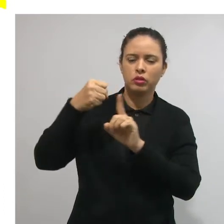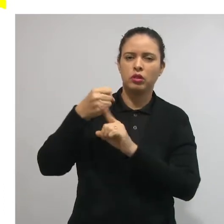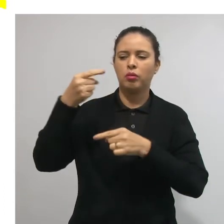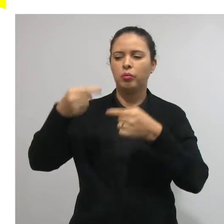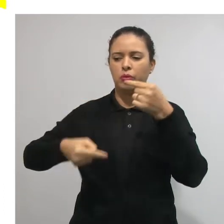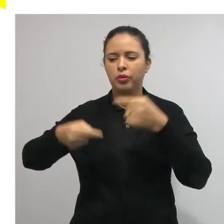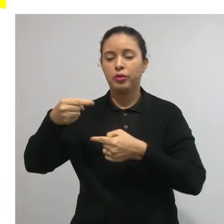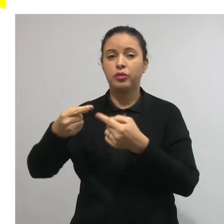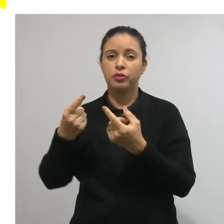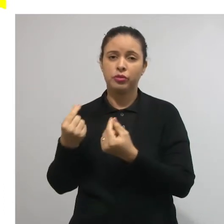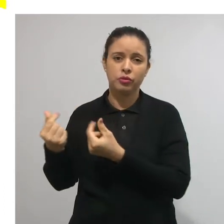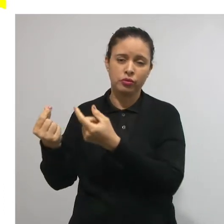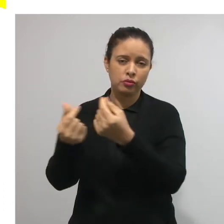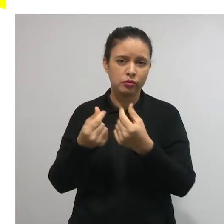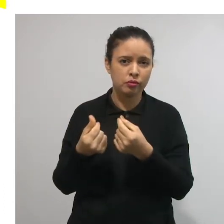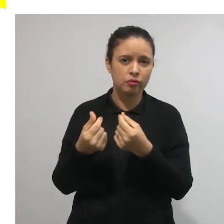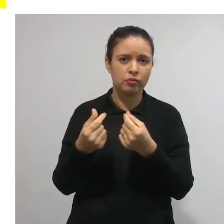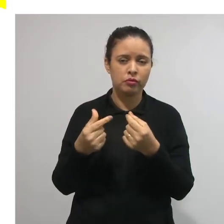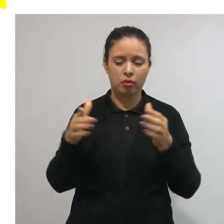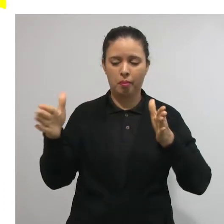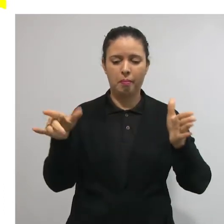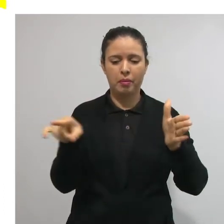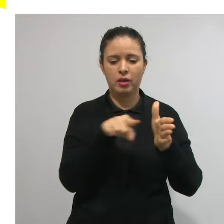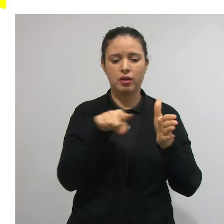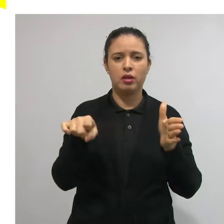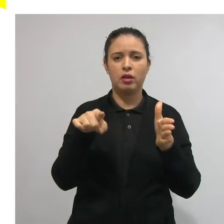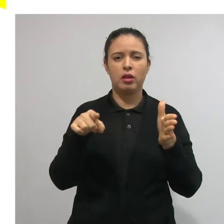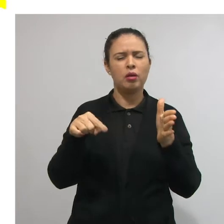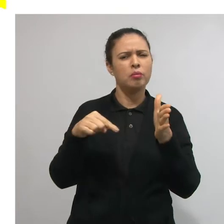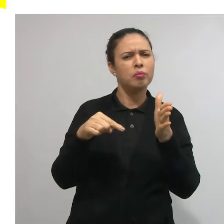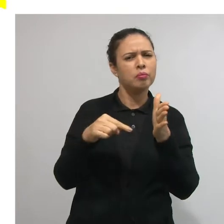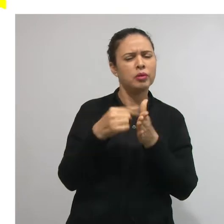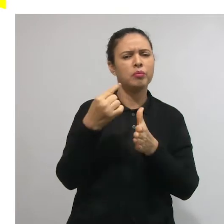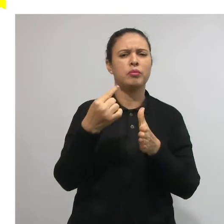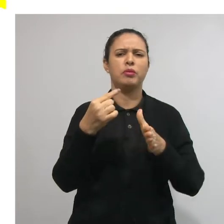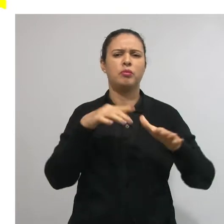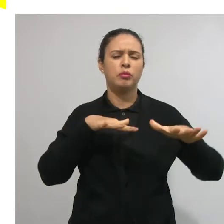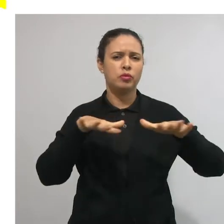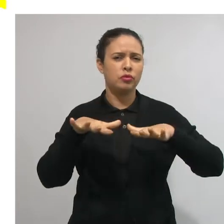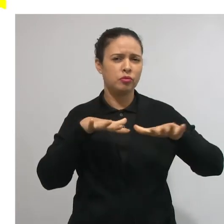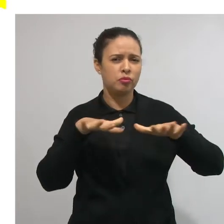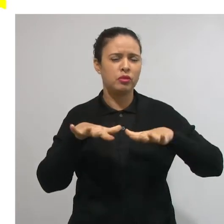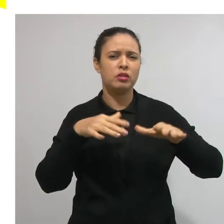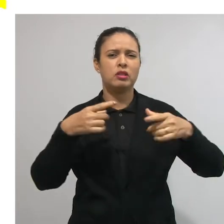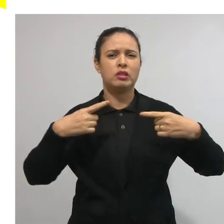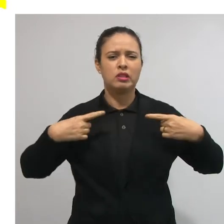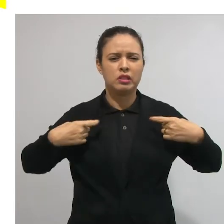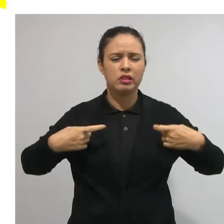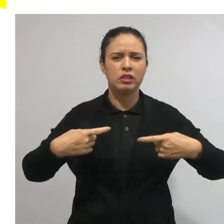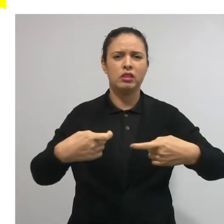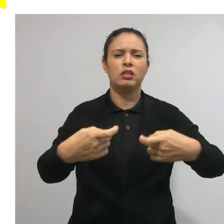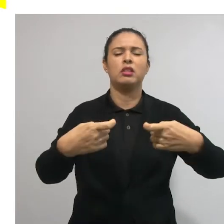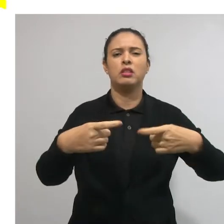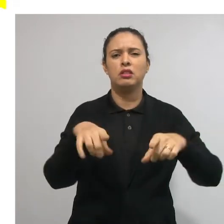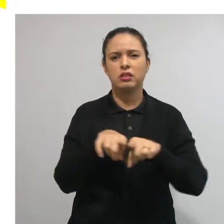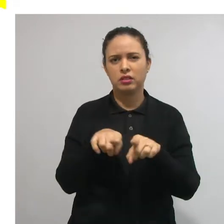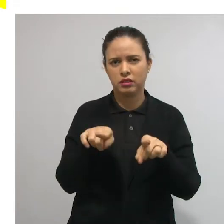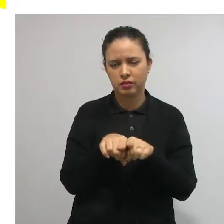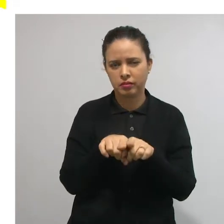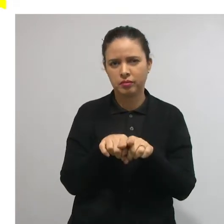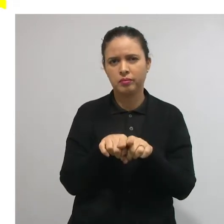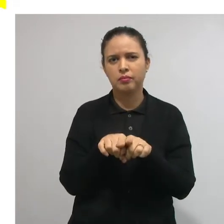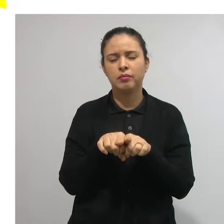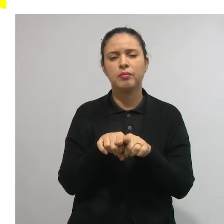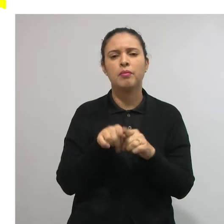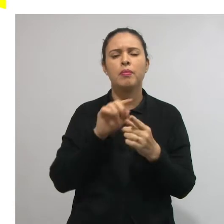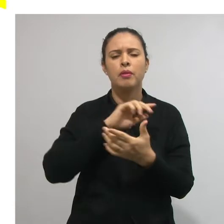tais como o quê, ó? Naquele período havia aí os primeiros movimentos sindicais, né, ó, as guerras, é claro, e também